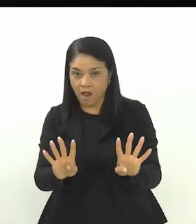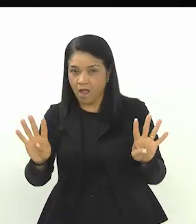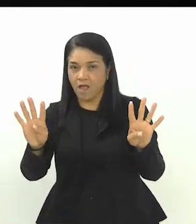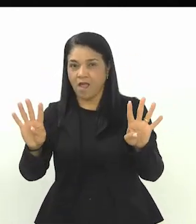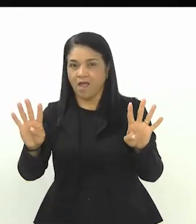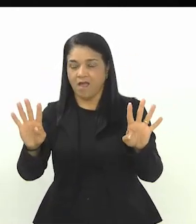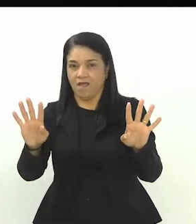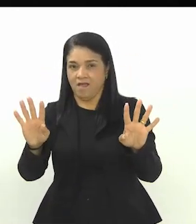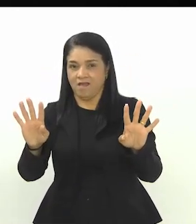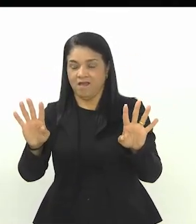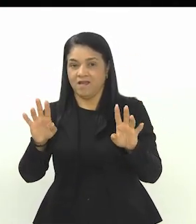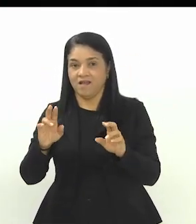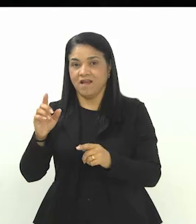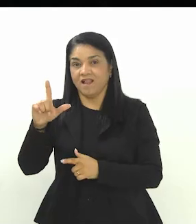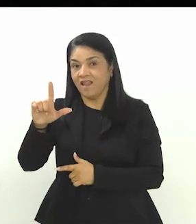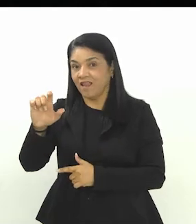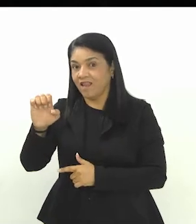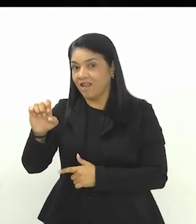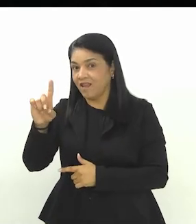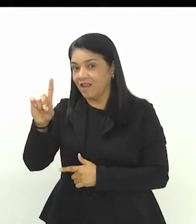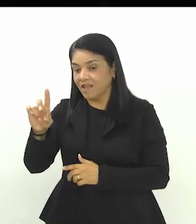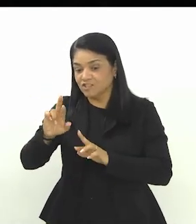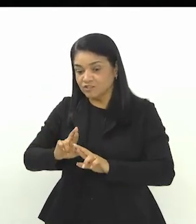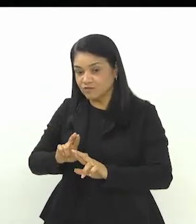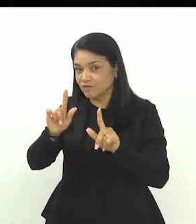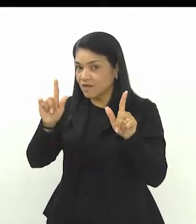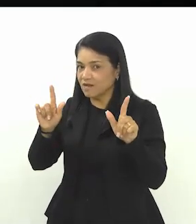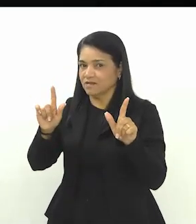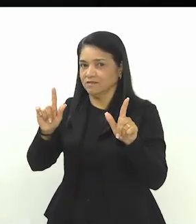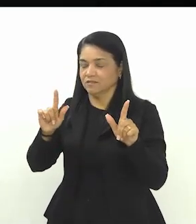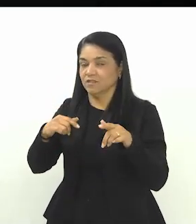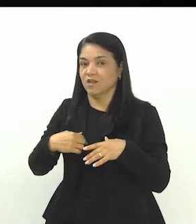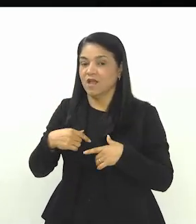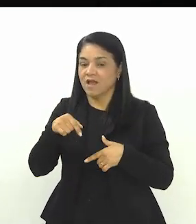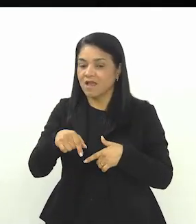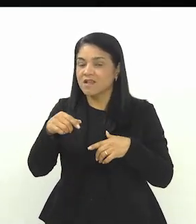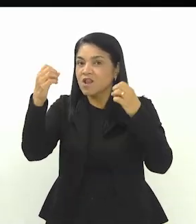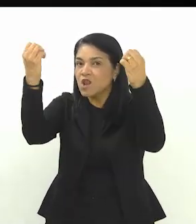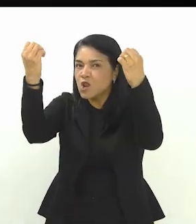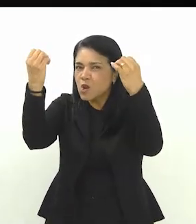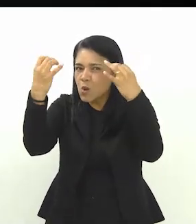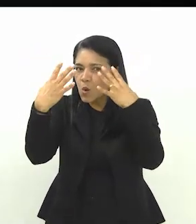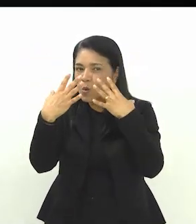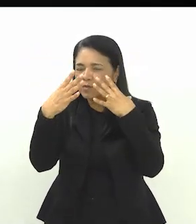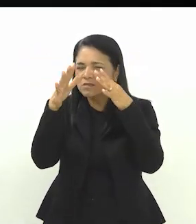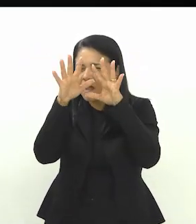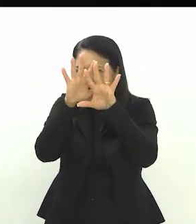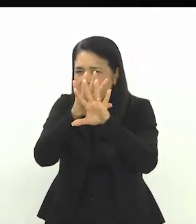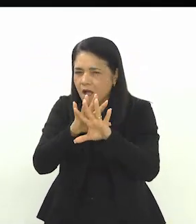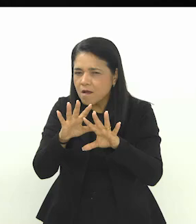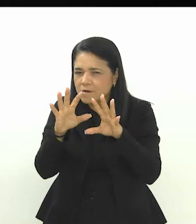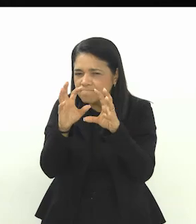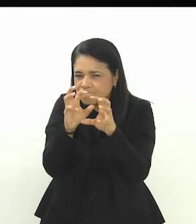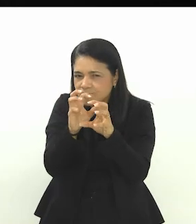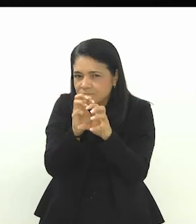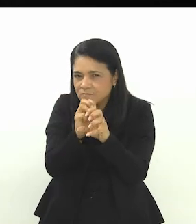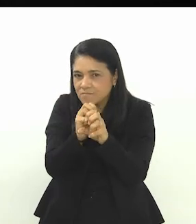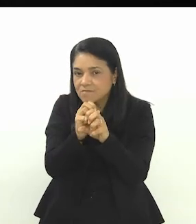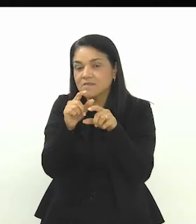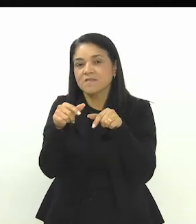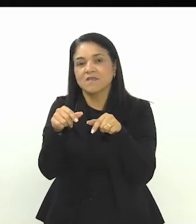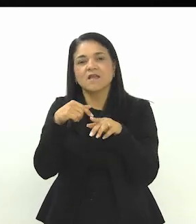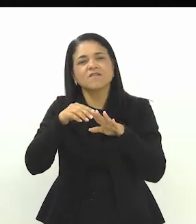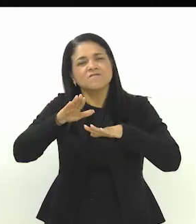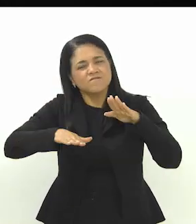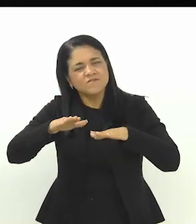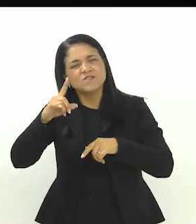futurista demais, né? LED é LED, não. Sim. LED não é LED. Aqui tem que ser uma luz âmbar, uma coisa mais envelhecida, né?